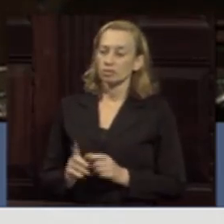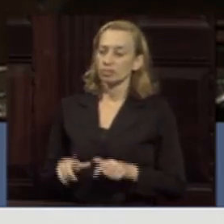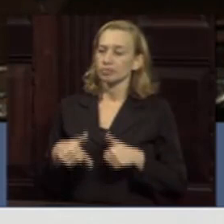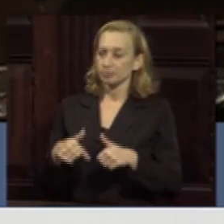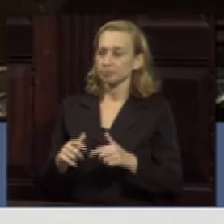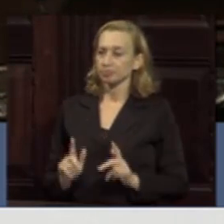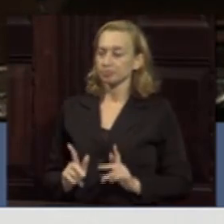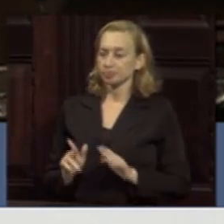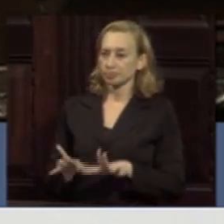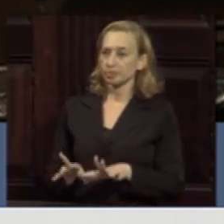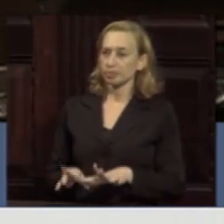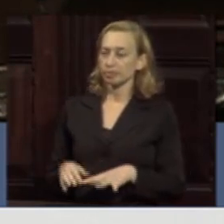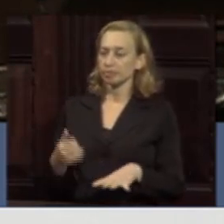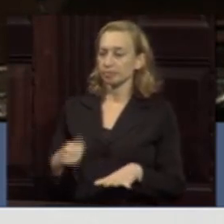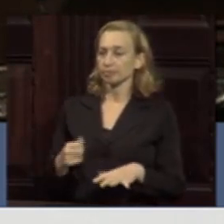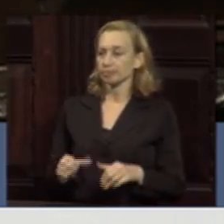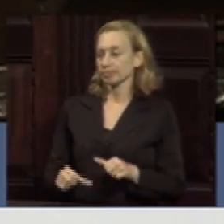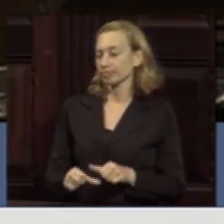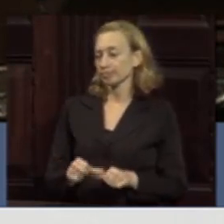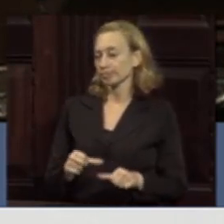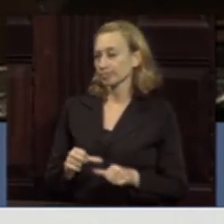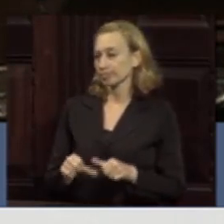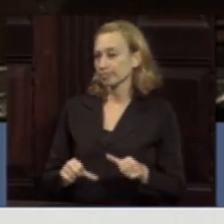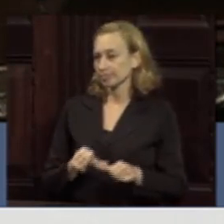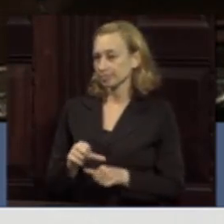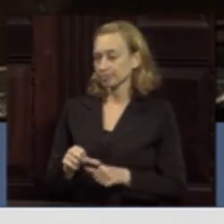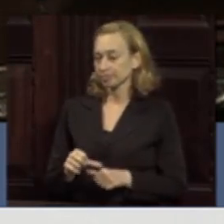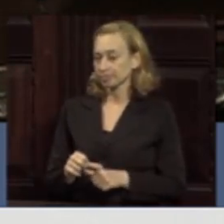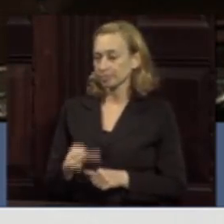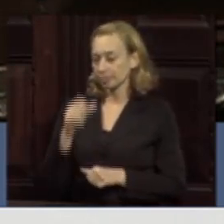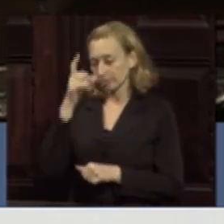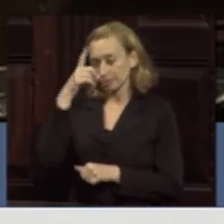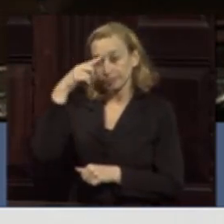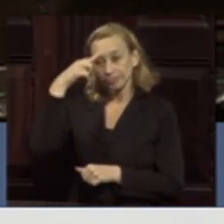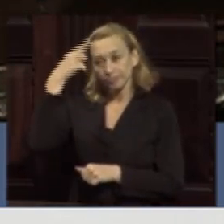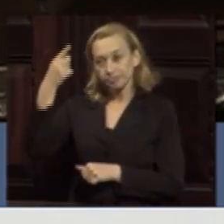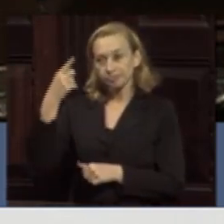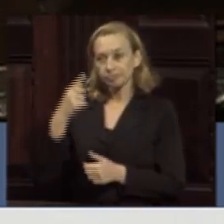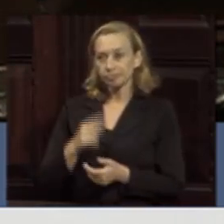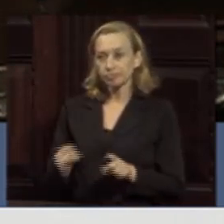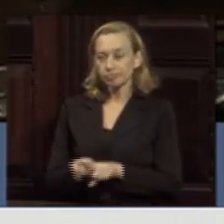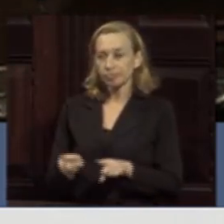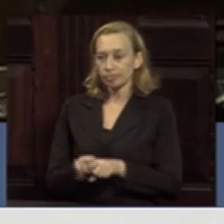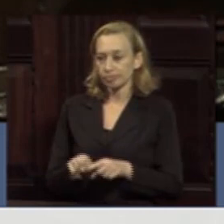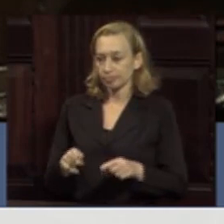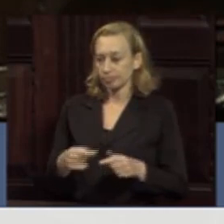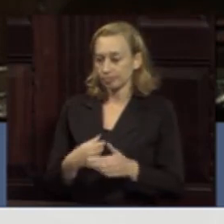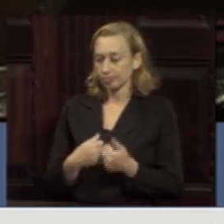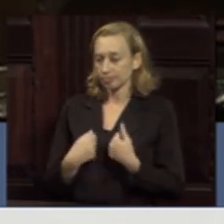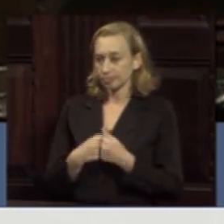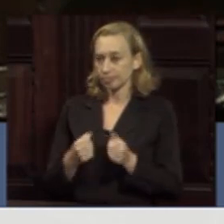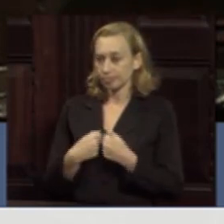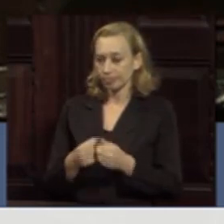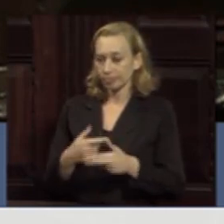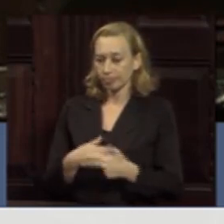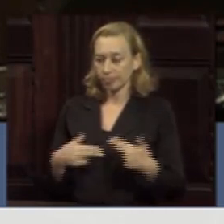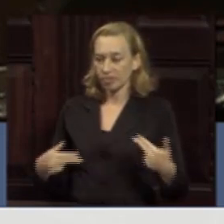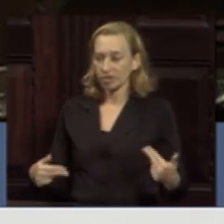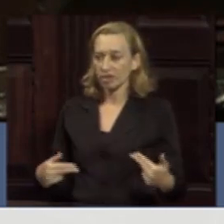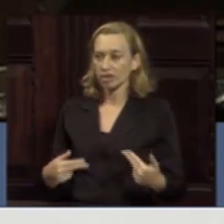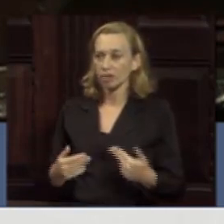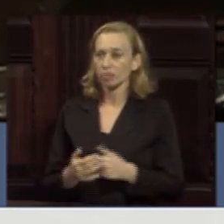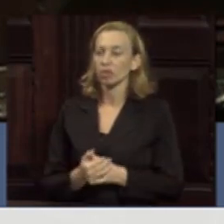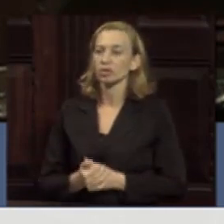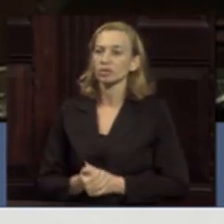debate, é para mudar o critério de reajuste dos transportes, deixando de ser o IPCA e sendo um mix de